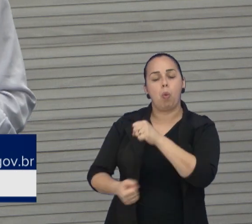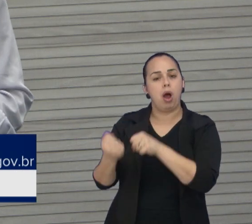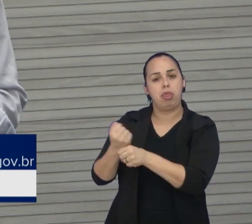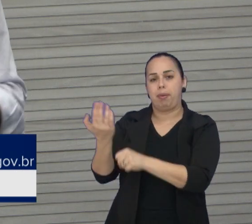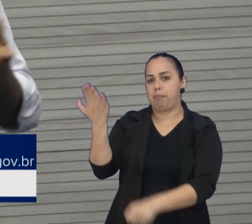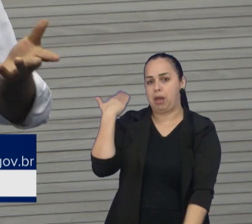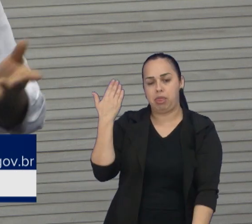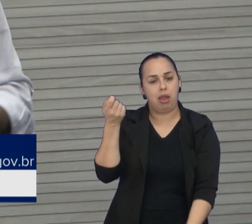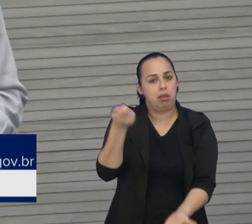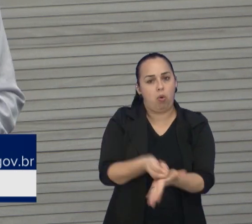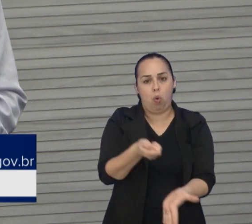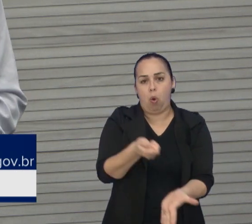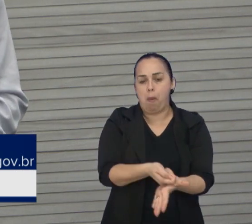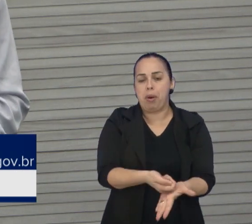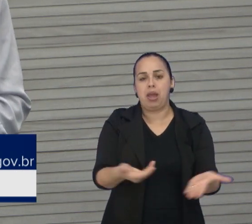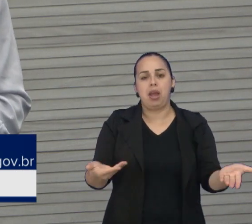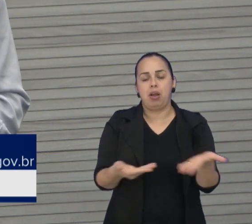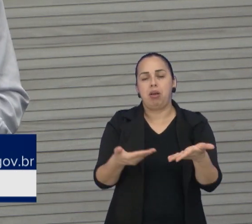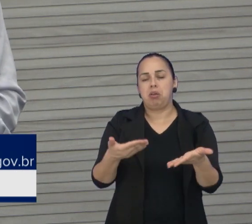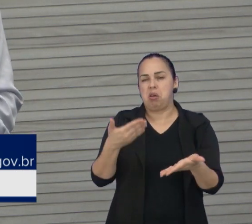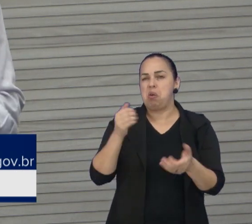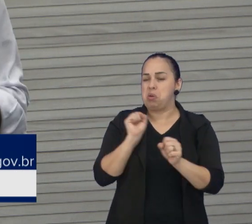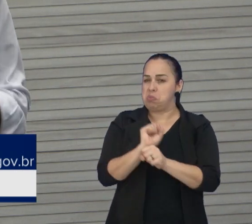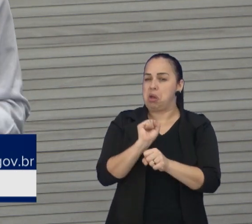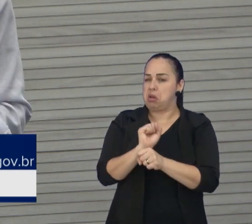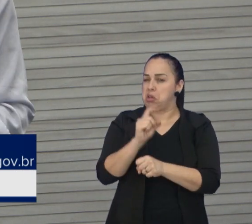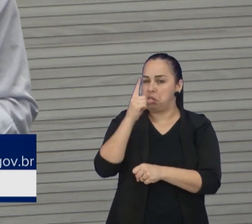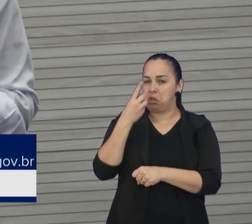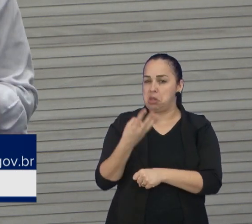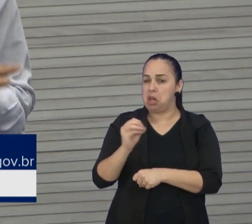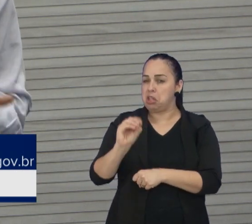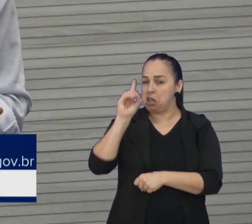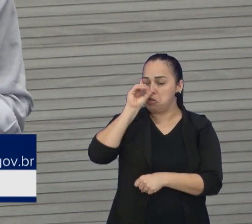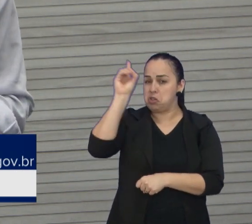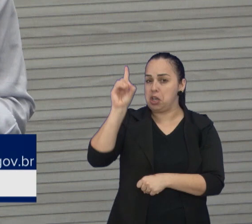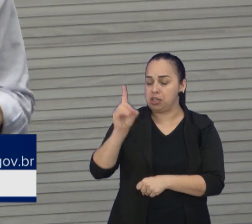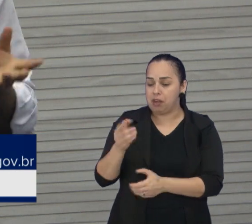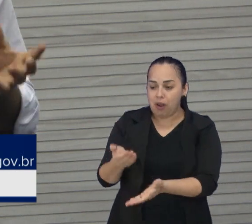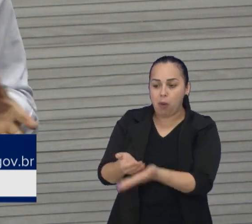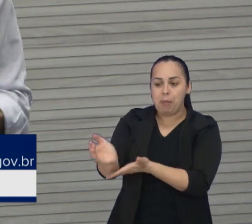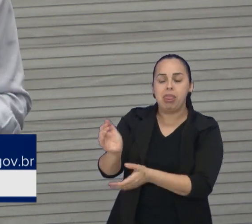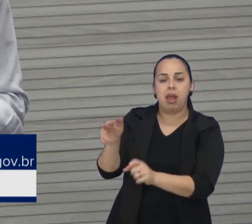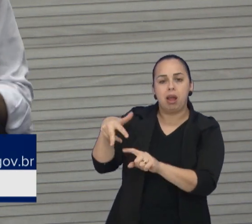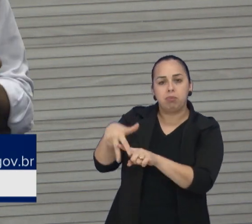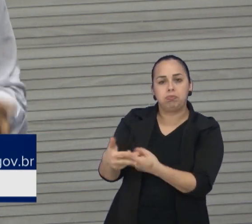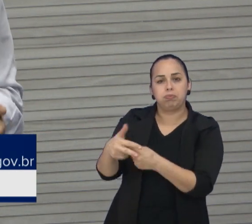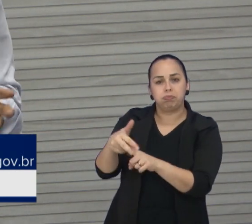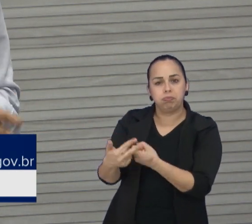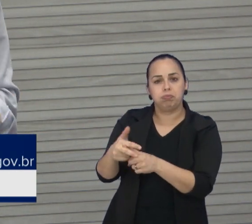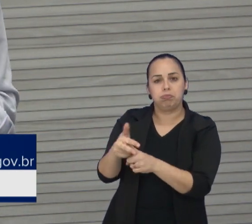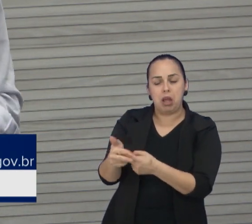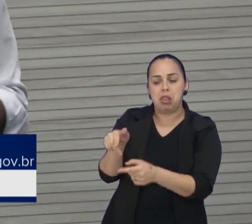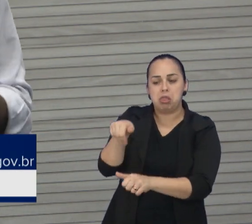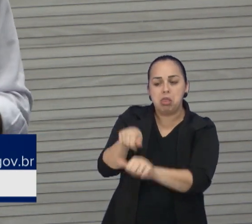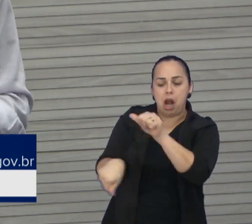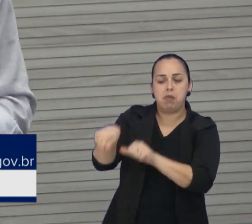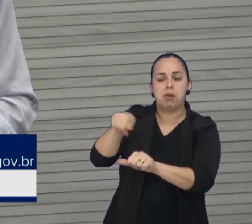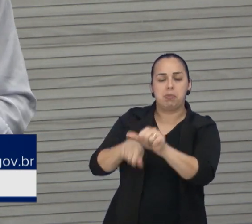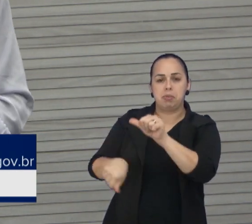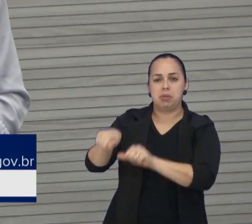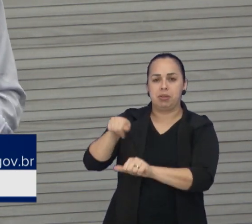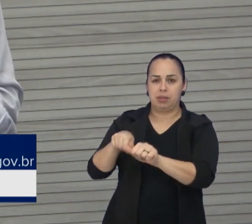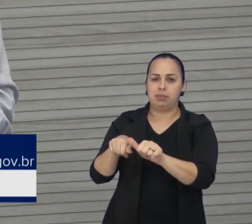cobrando o início, e eu acredito que mais aí uns 30 dias a empresa começará a fazer essa transformação na